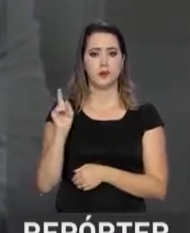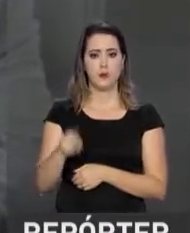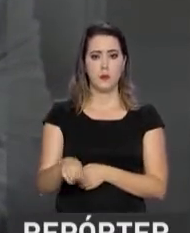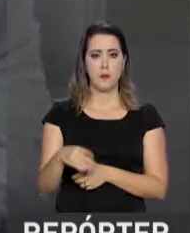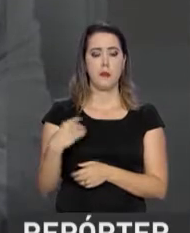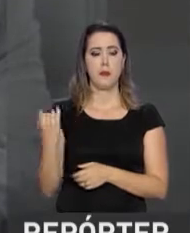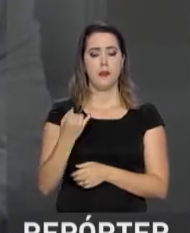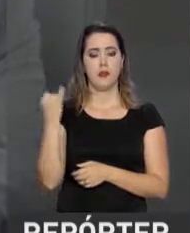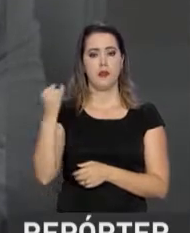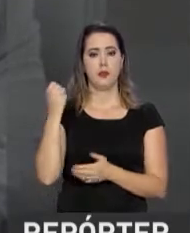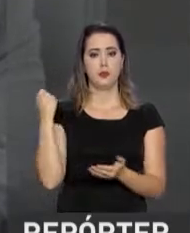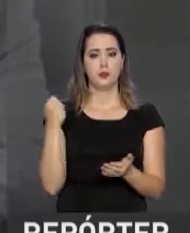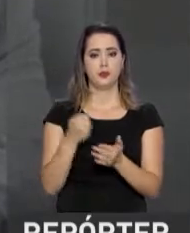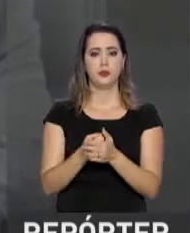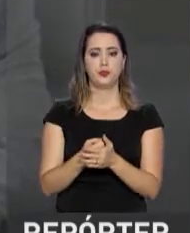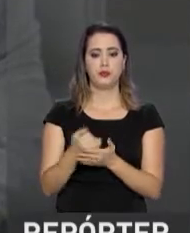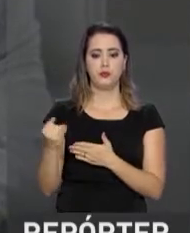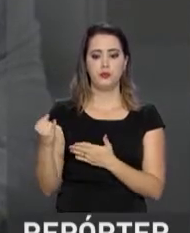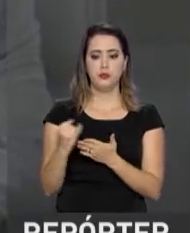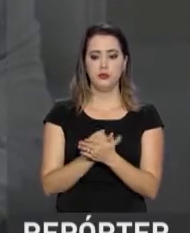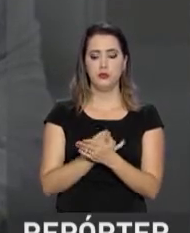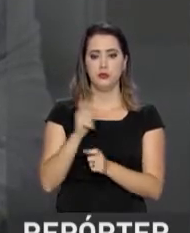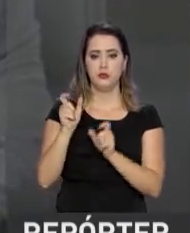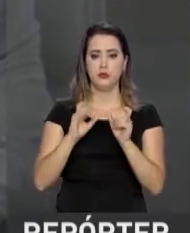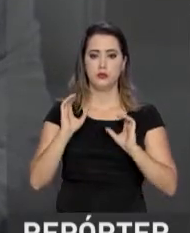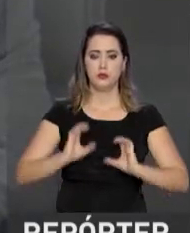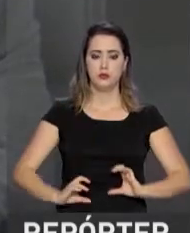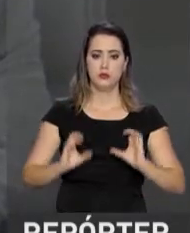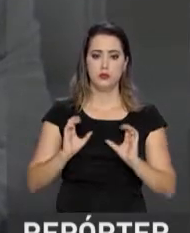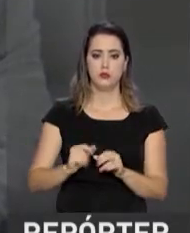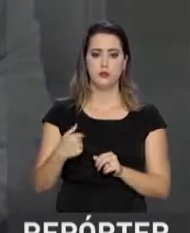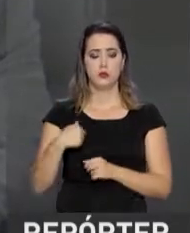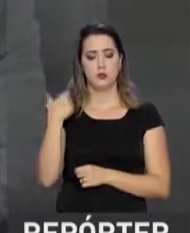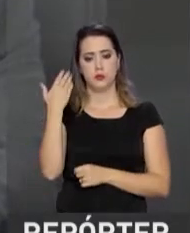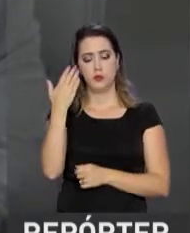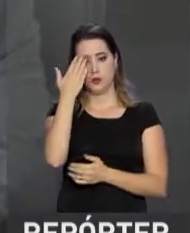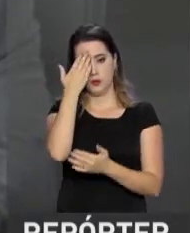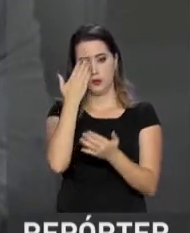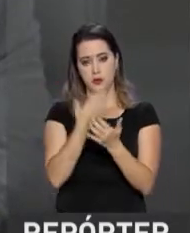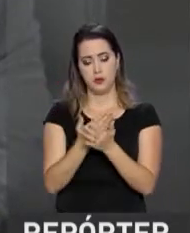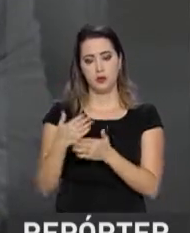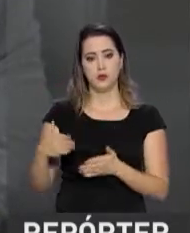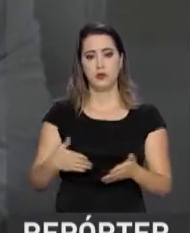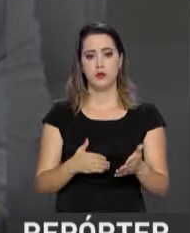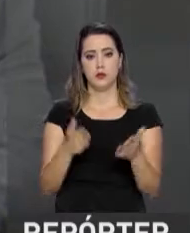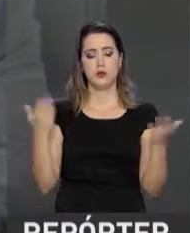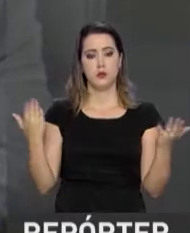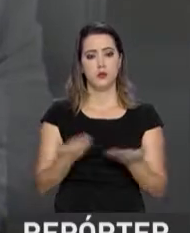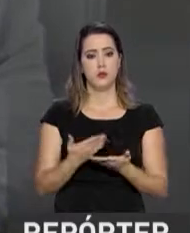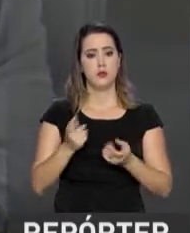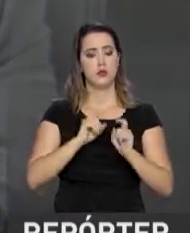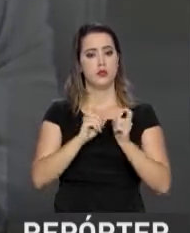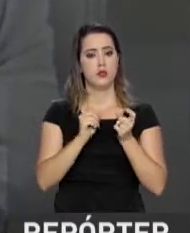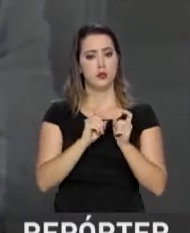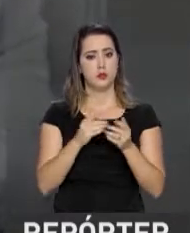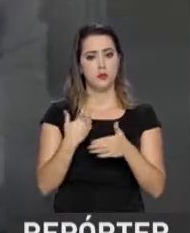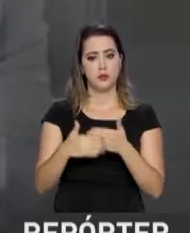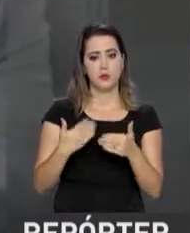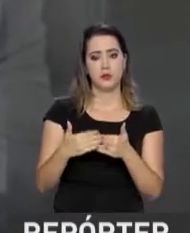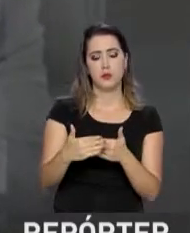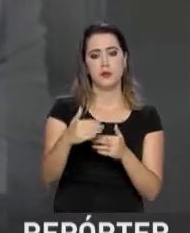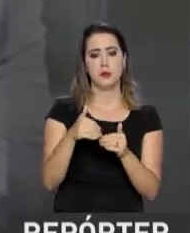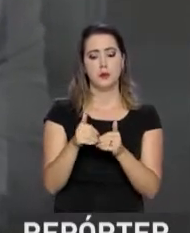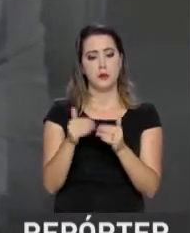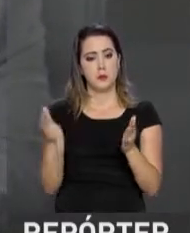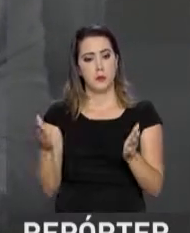fruto do pagamento dos impostos de cada cidadão. E eu tenho certeza que o caminho que hoje a administração segue de abertura